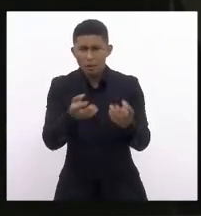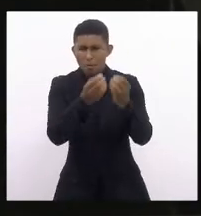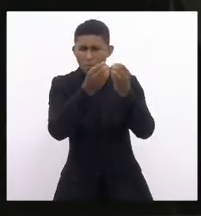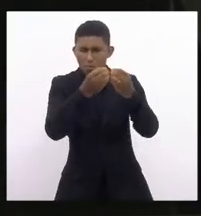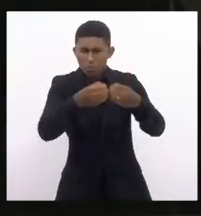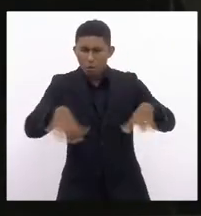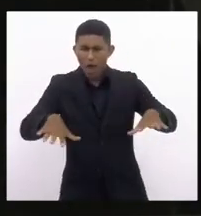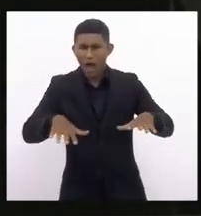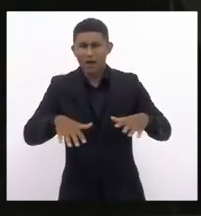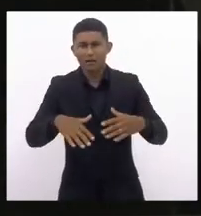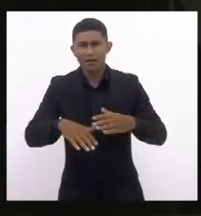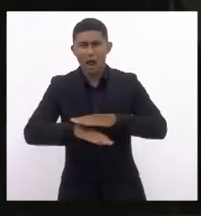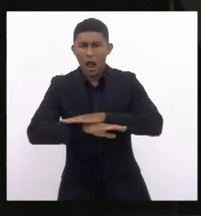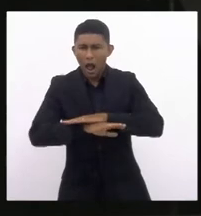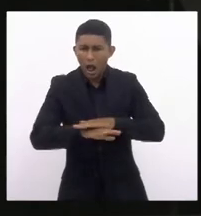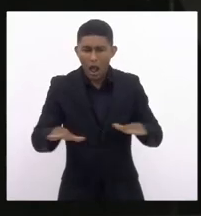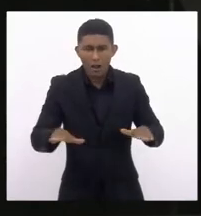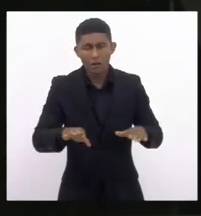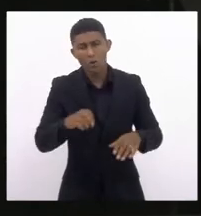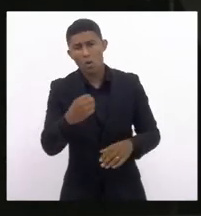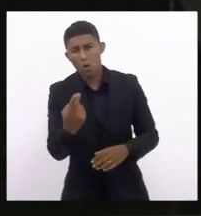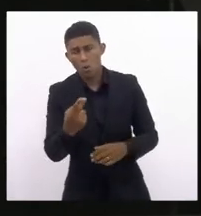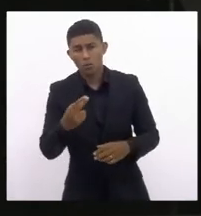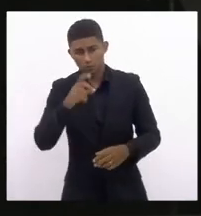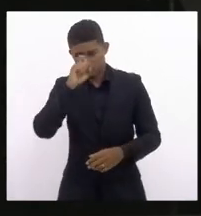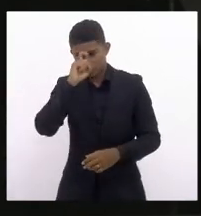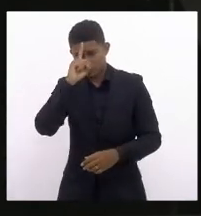nenhum hospital privado.